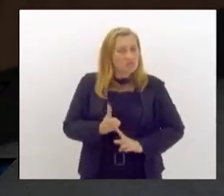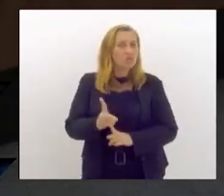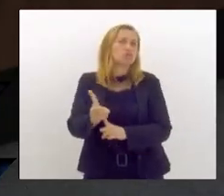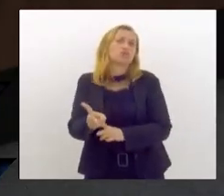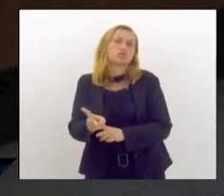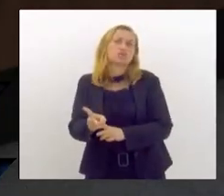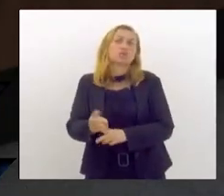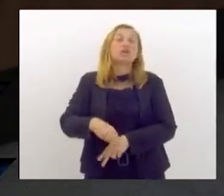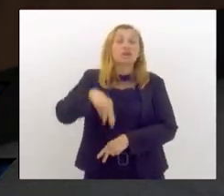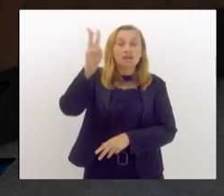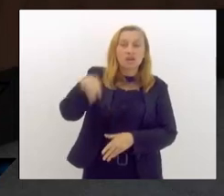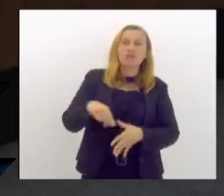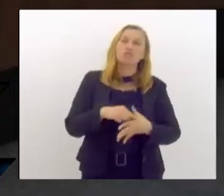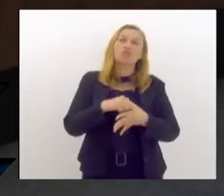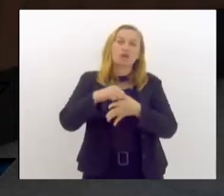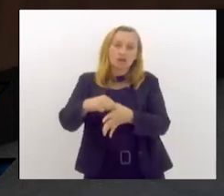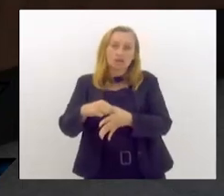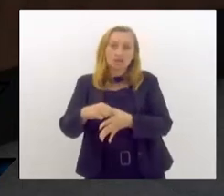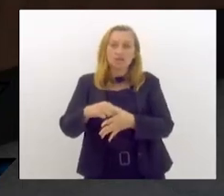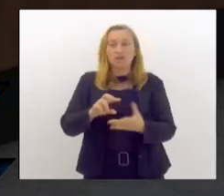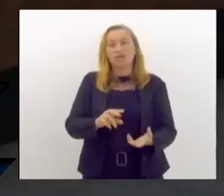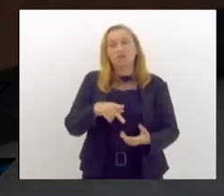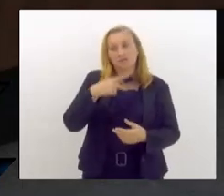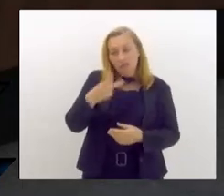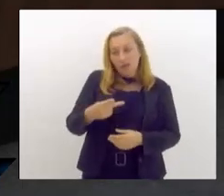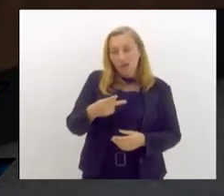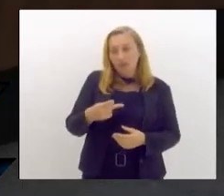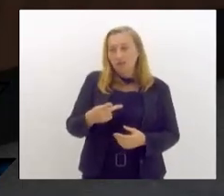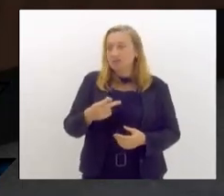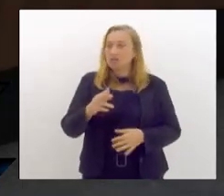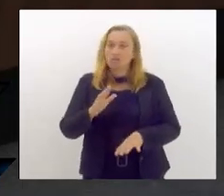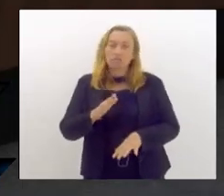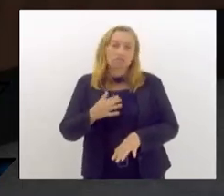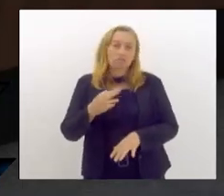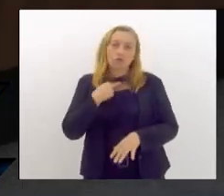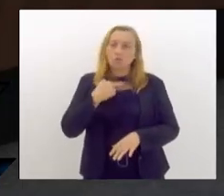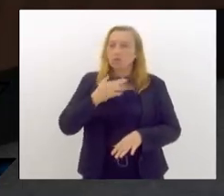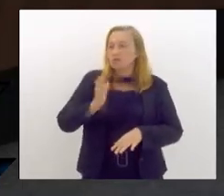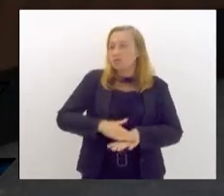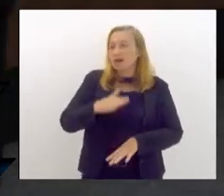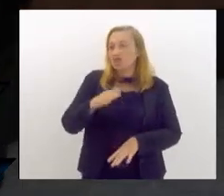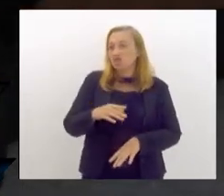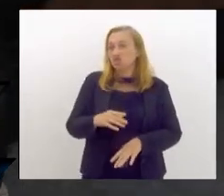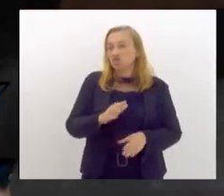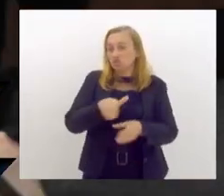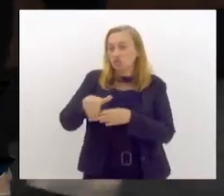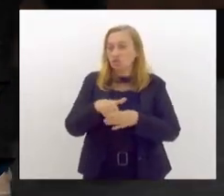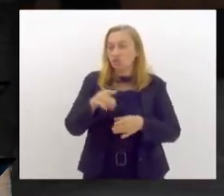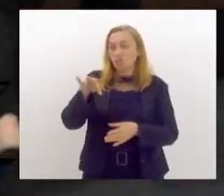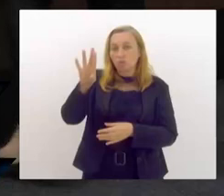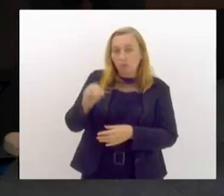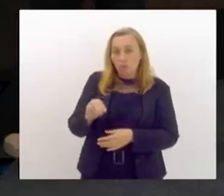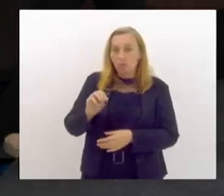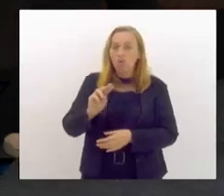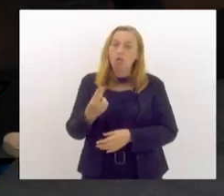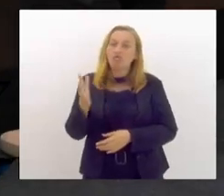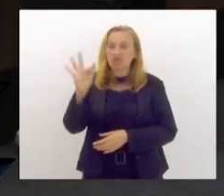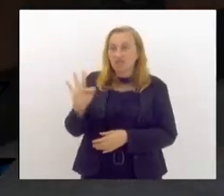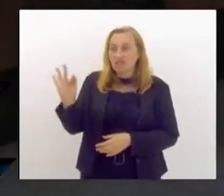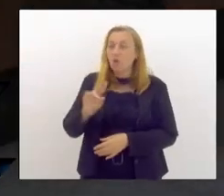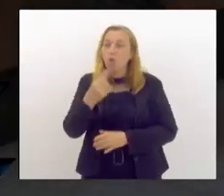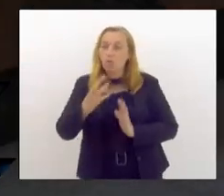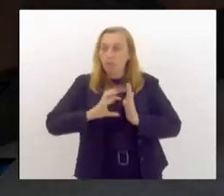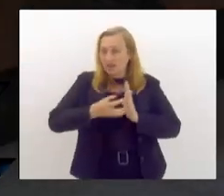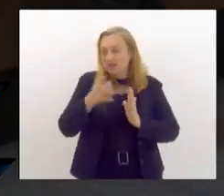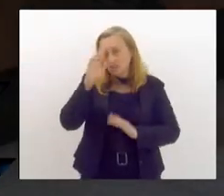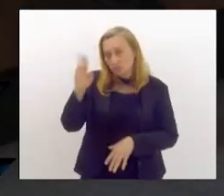quem for líder possa encaminhar. Agora não pode haver mais de um encaminhamento por bloco, federação ou partido, presidente.